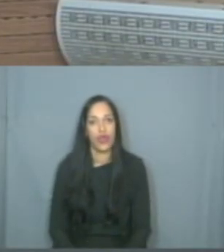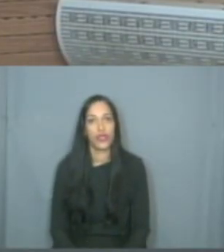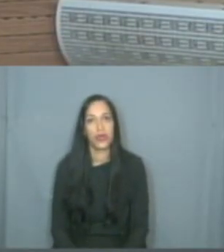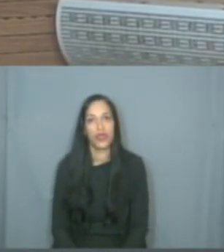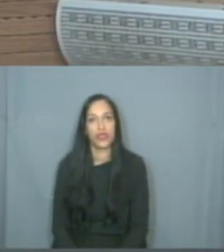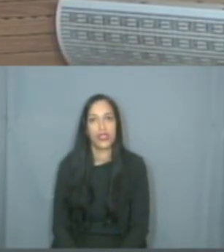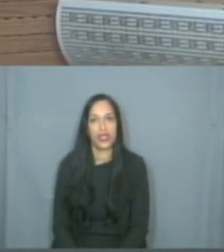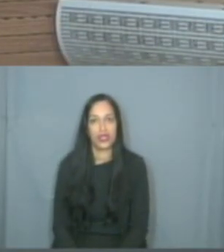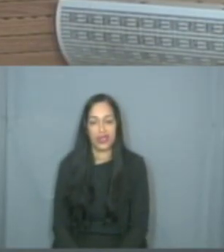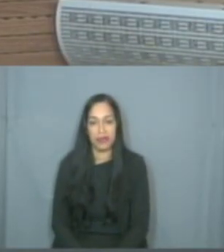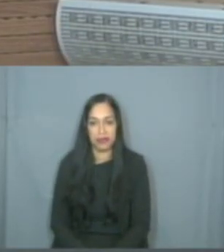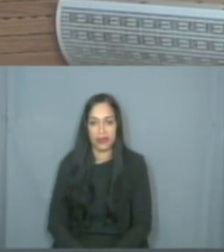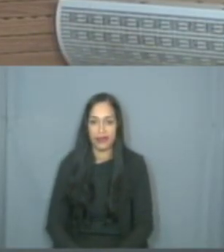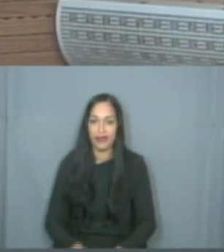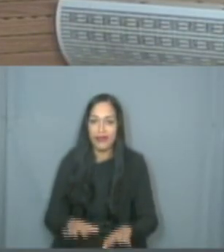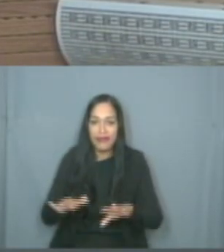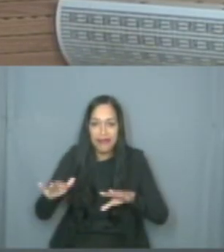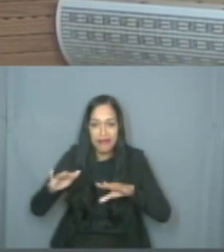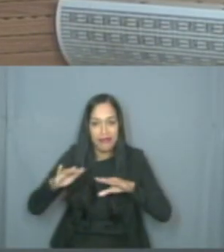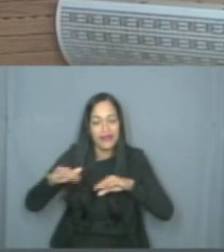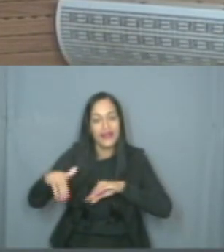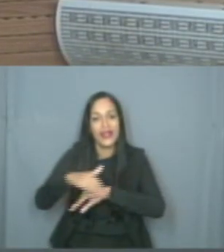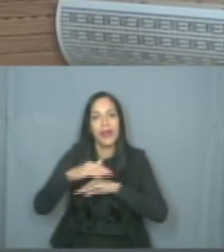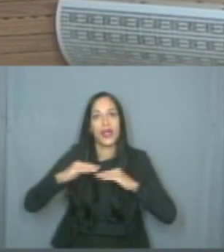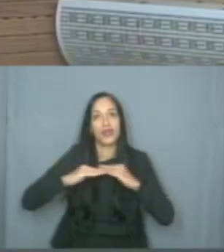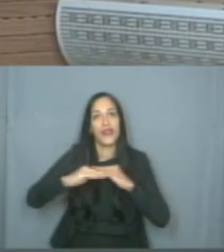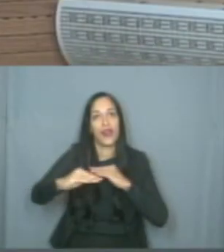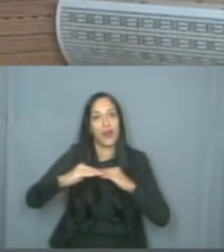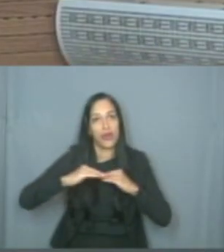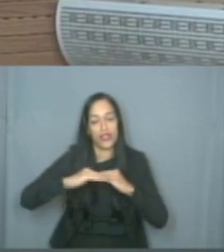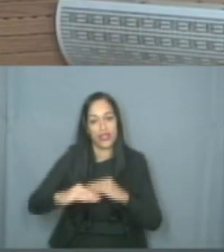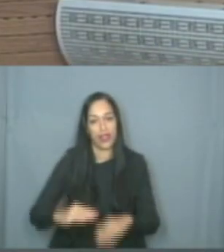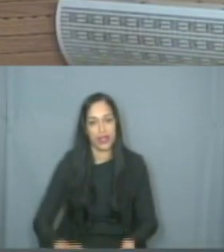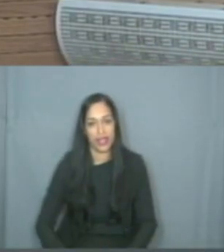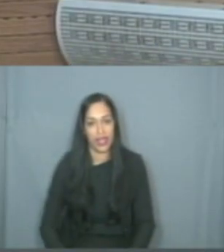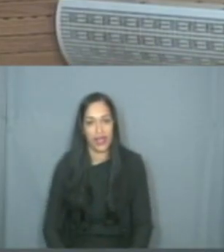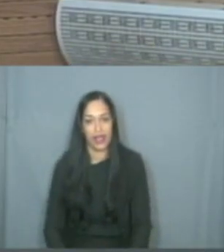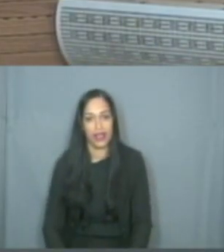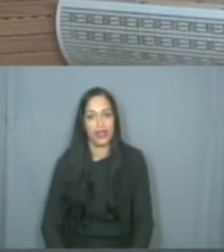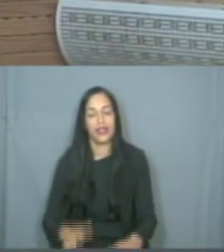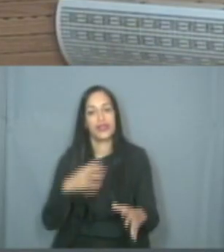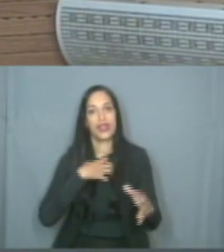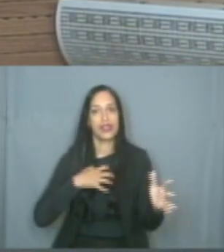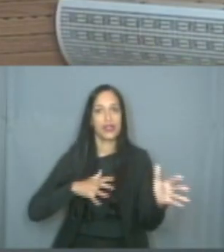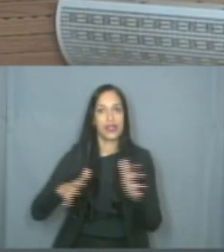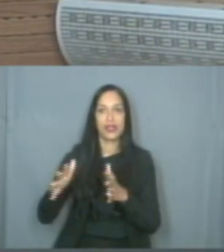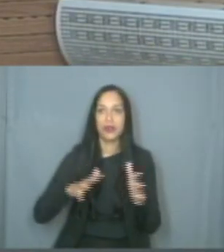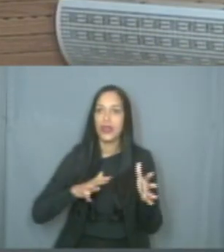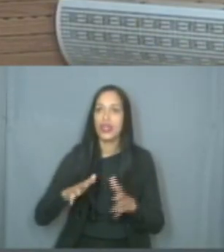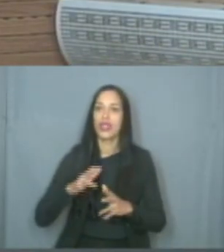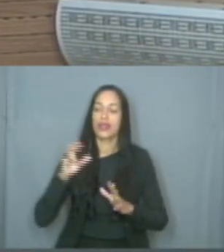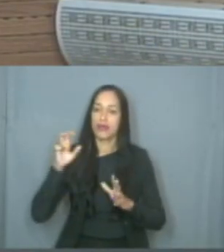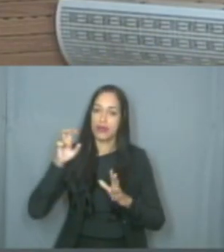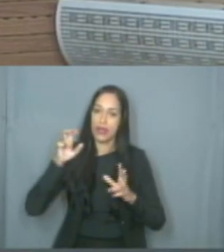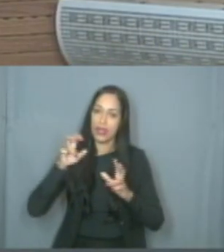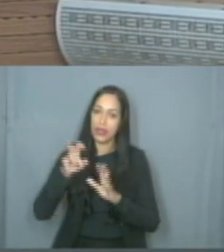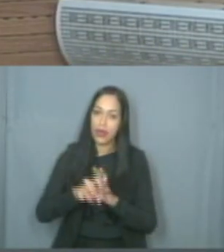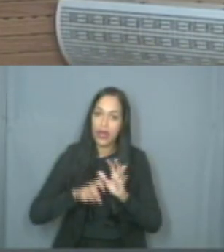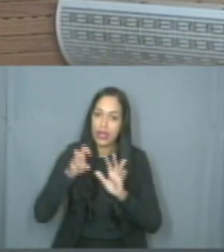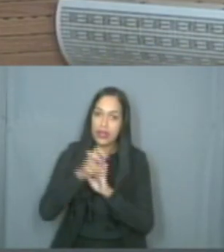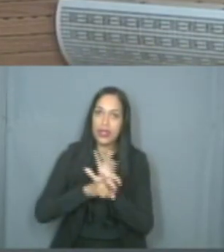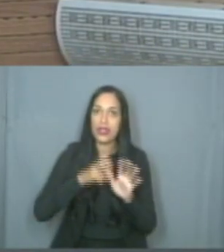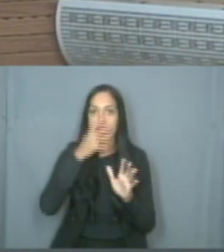nós tenhamos calçadas o tempo inteiro bem cuidadas, bem como com acessibilidade, para que o cadeirante, as pessoas com dificuldade